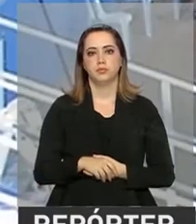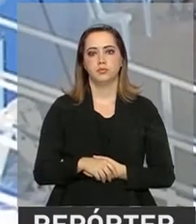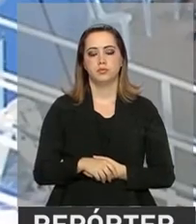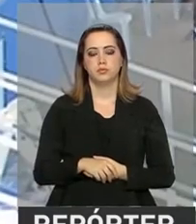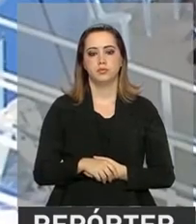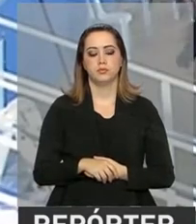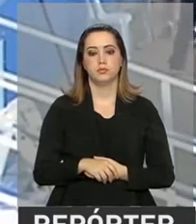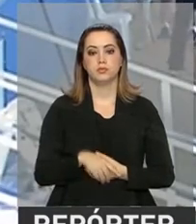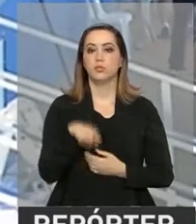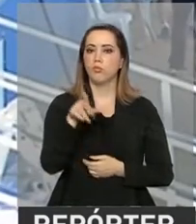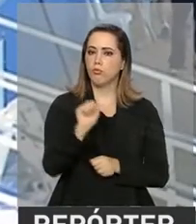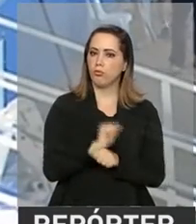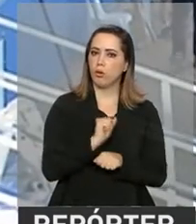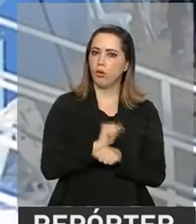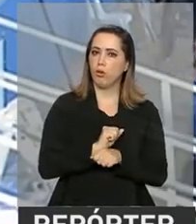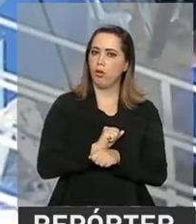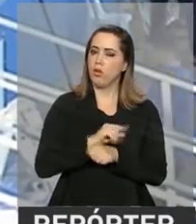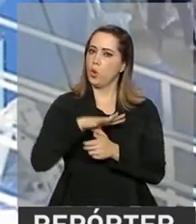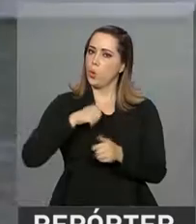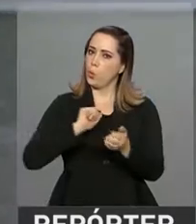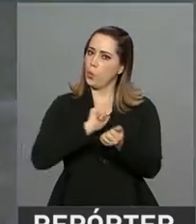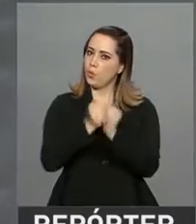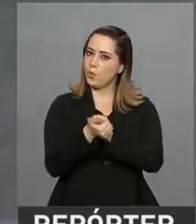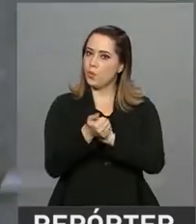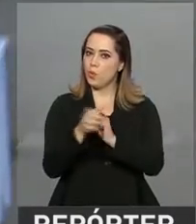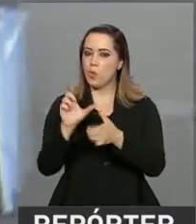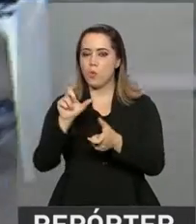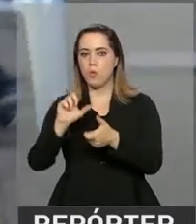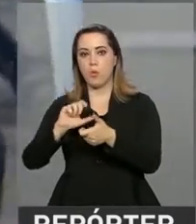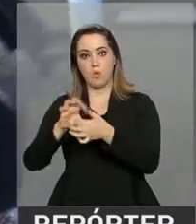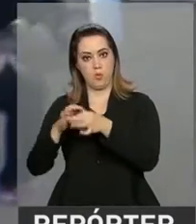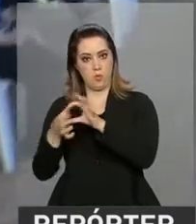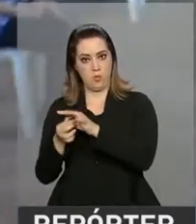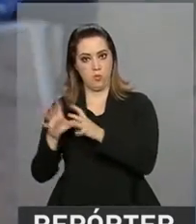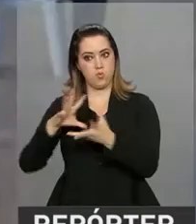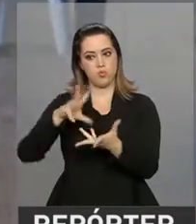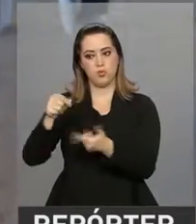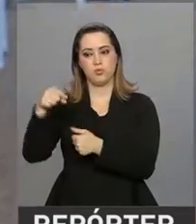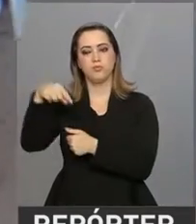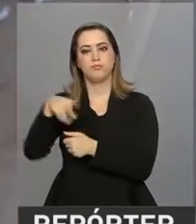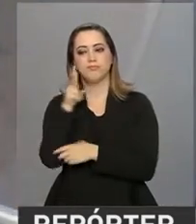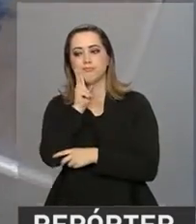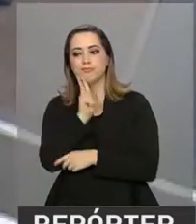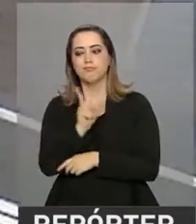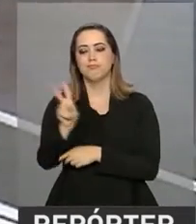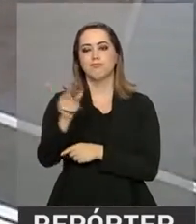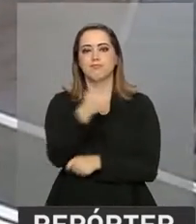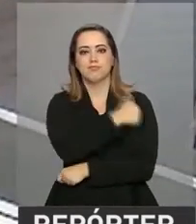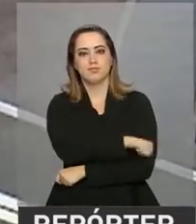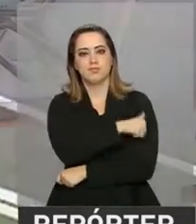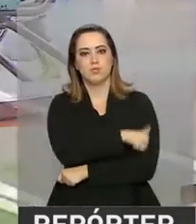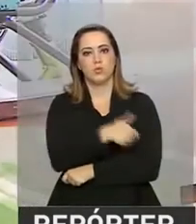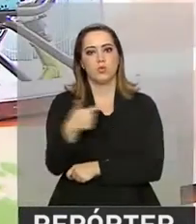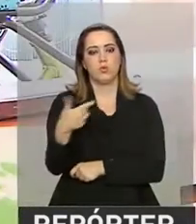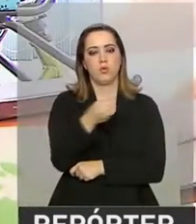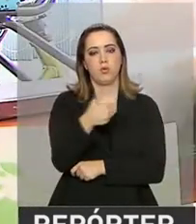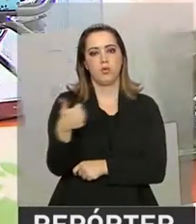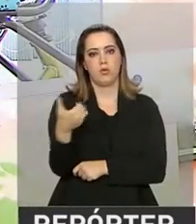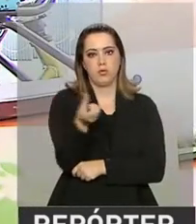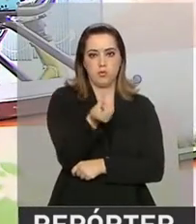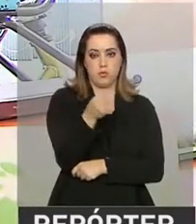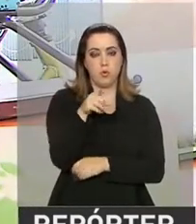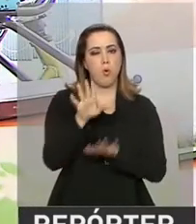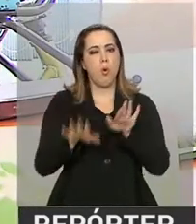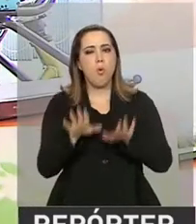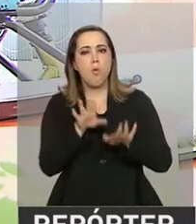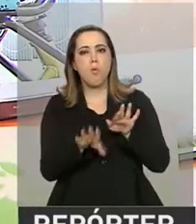enquanto os atletas do mundo todo concentram os holofotes nos jogos olímpicos do rio 2016 alguns brasileiros